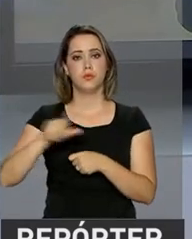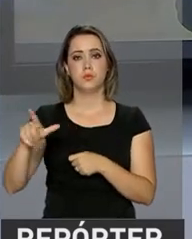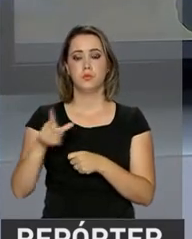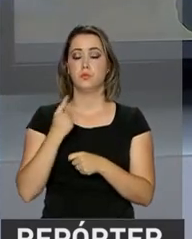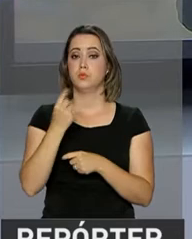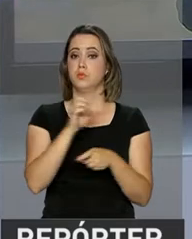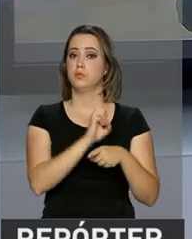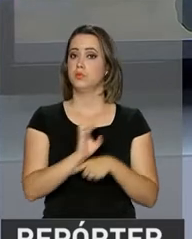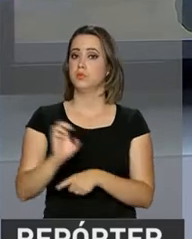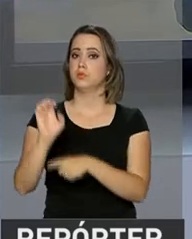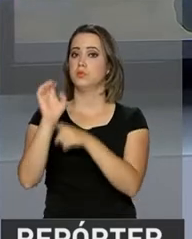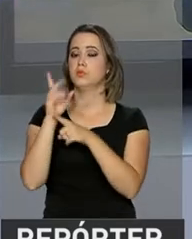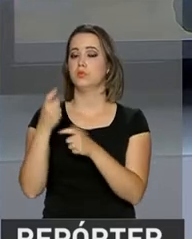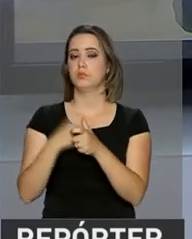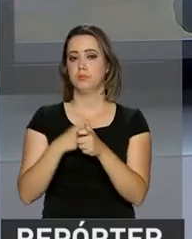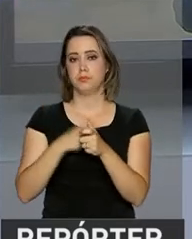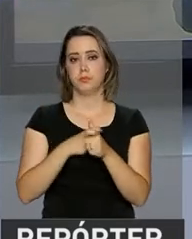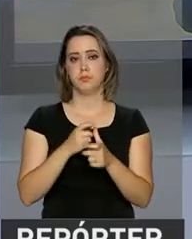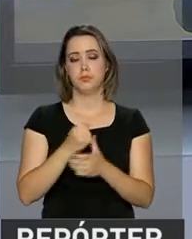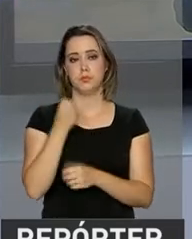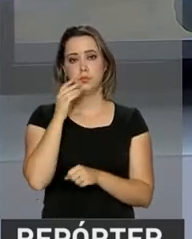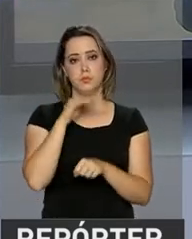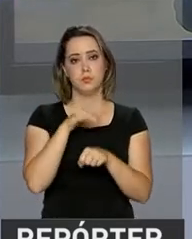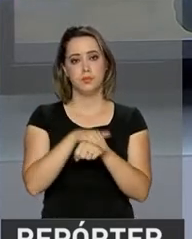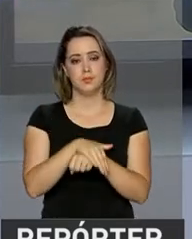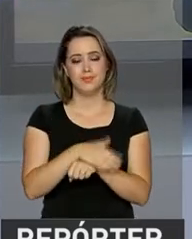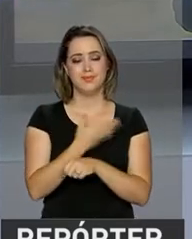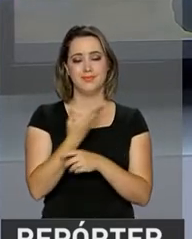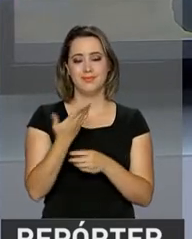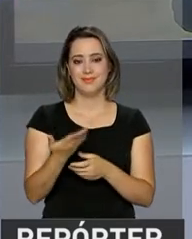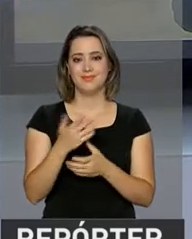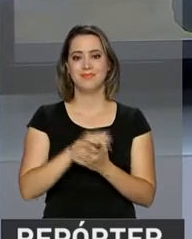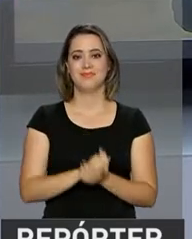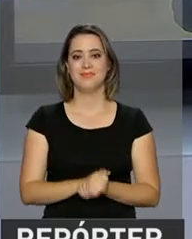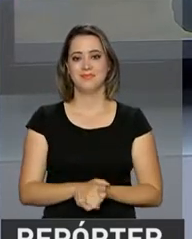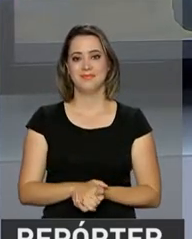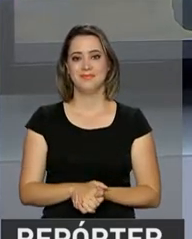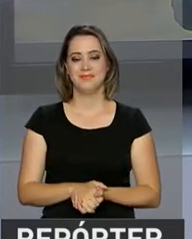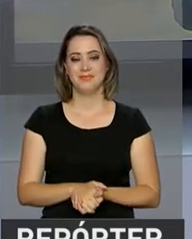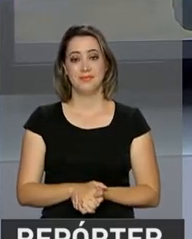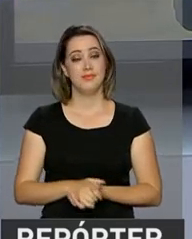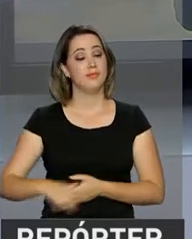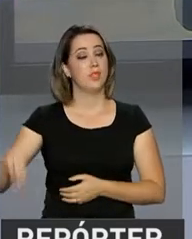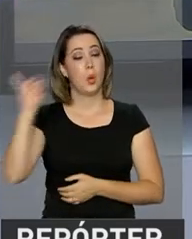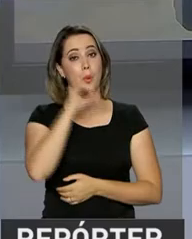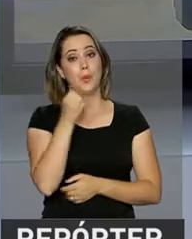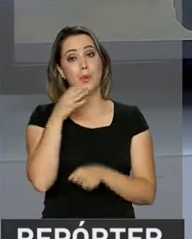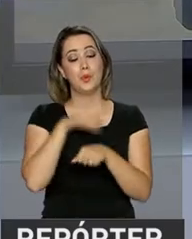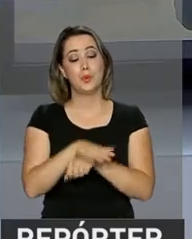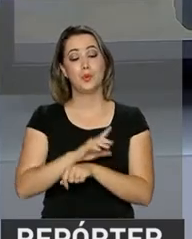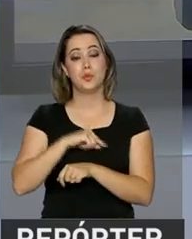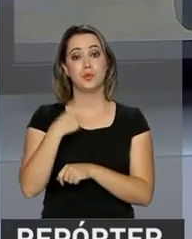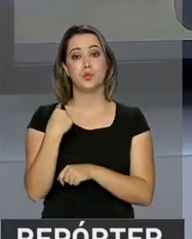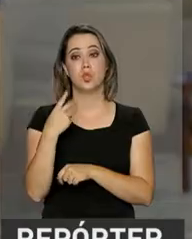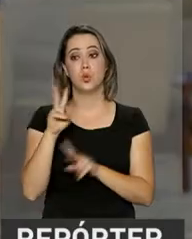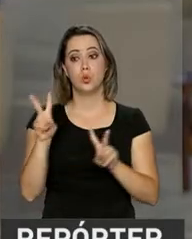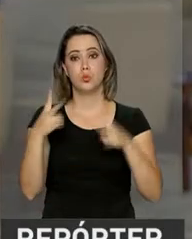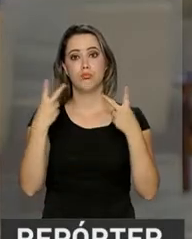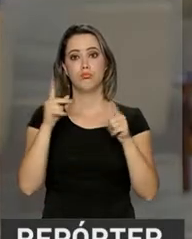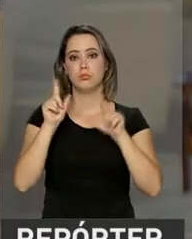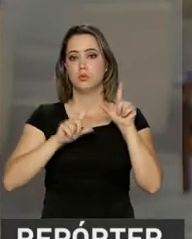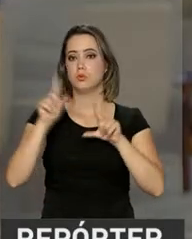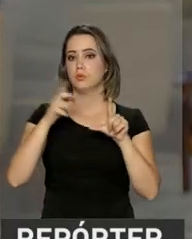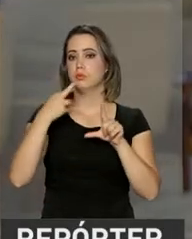fiscal dos estados endividados. Paulo, boa noite, é com você. Boa noite, Roberto. Boa noite a todos que nos assistem na